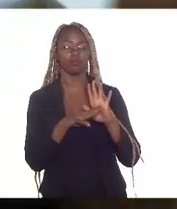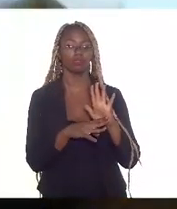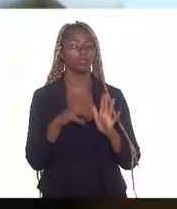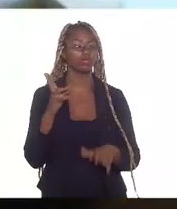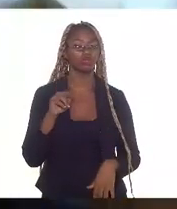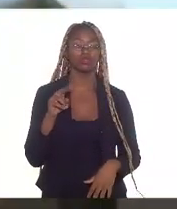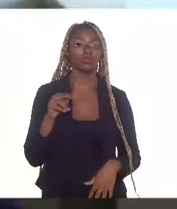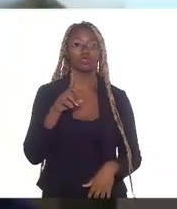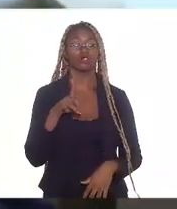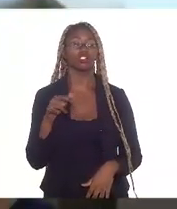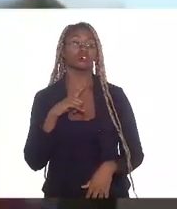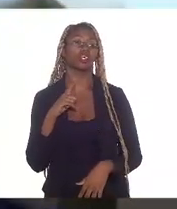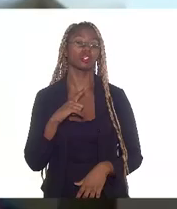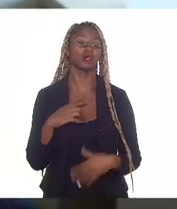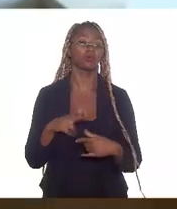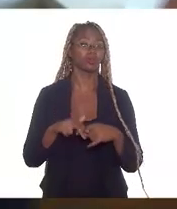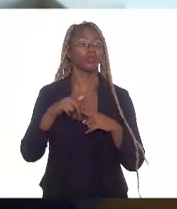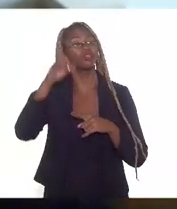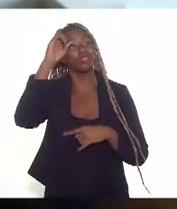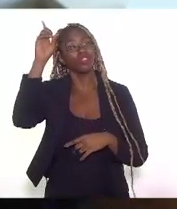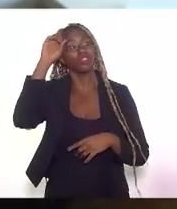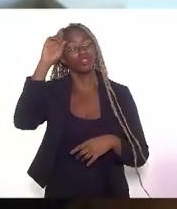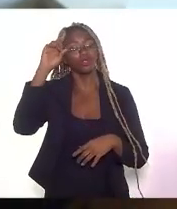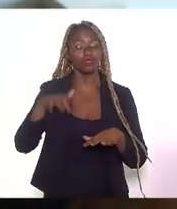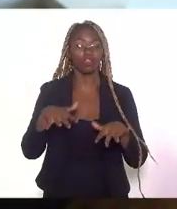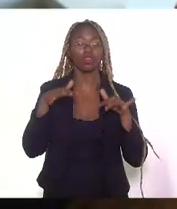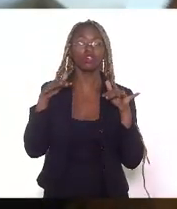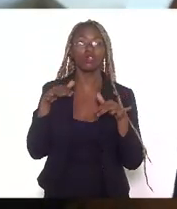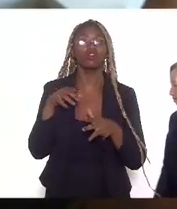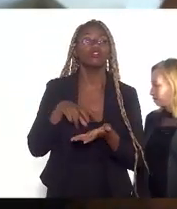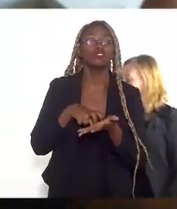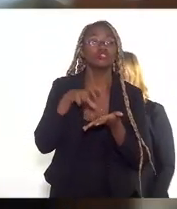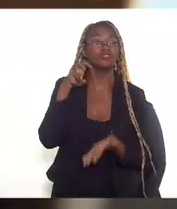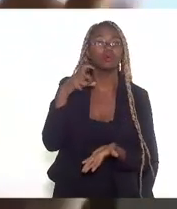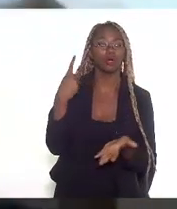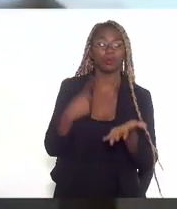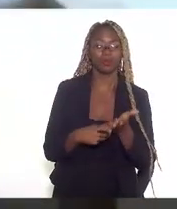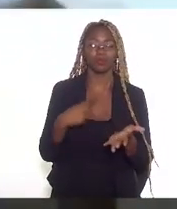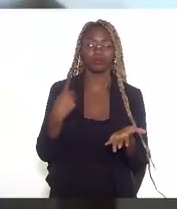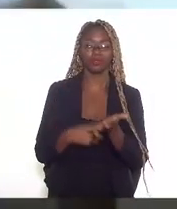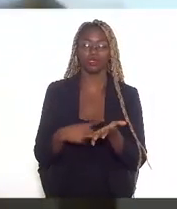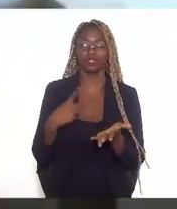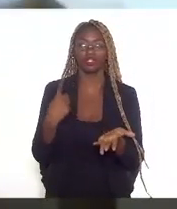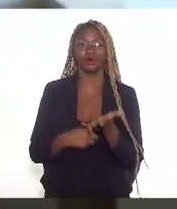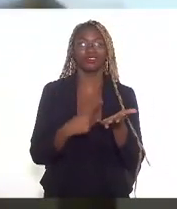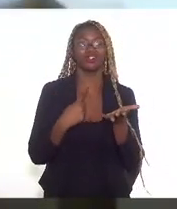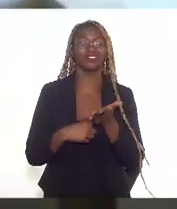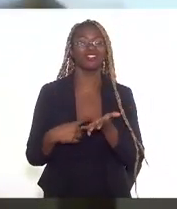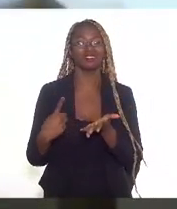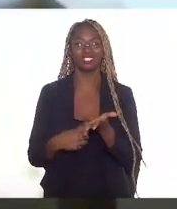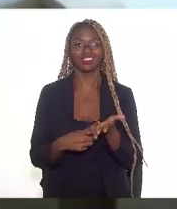tenho dia mais, porque todo dia da semana de manhã tem um compromisso. Né? Mas ter essa